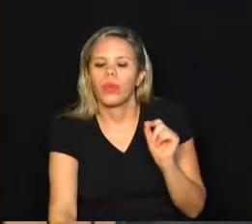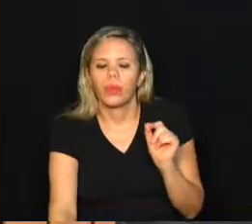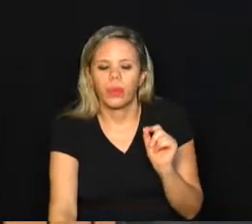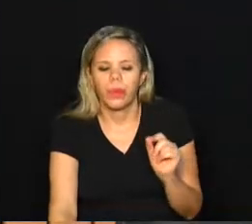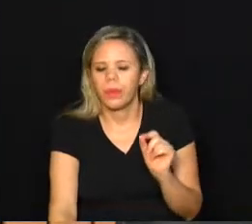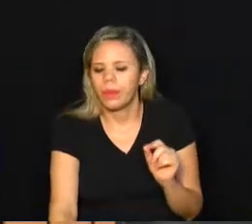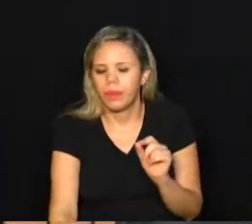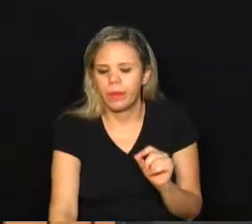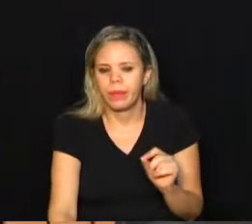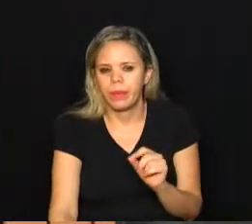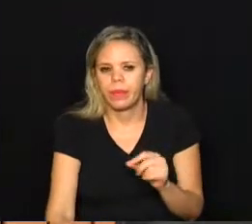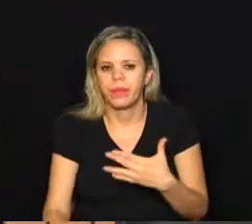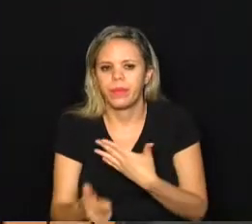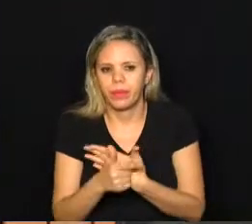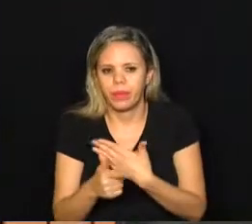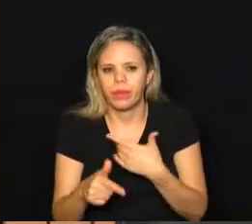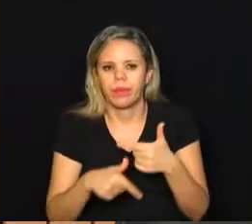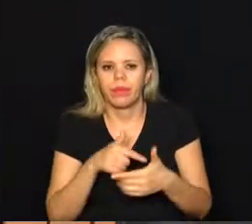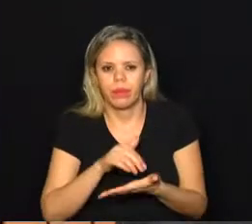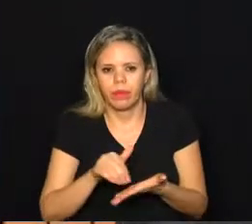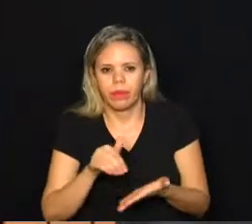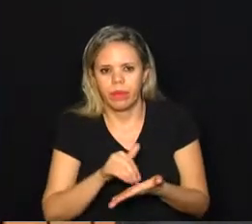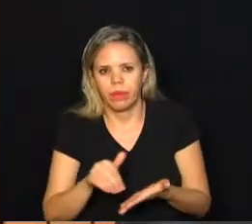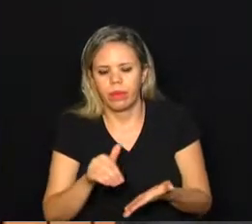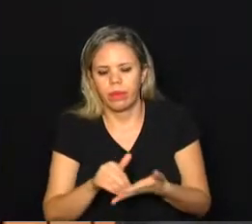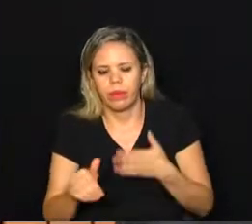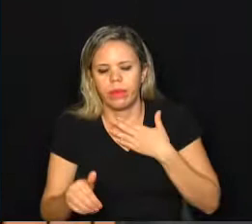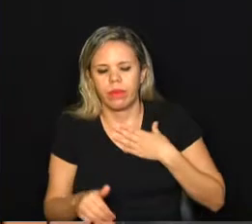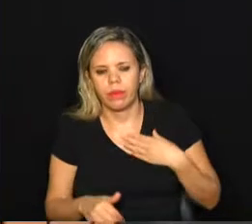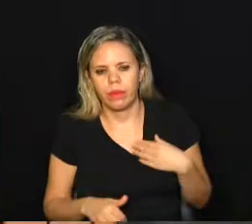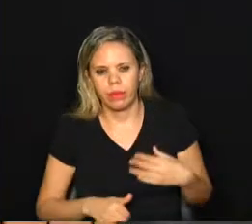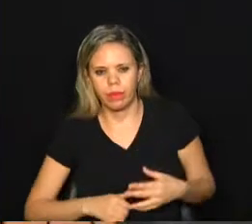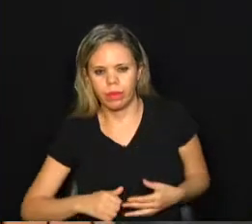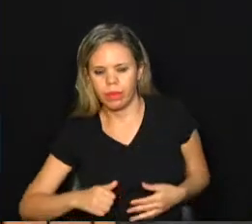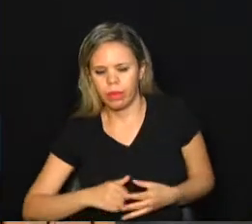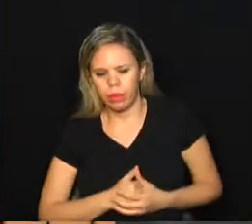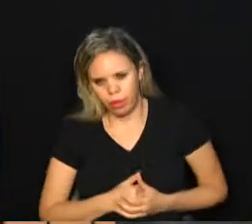sobre o seu papel na secretaria, o seu